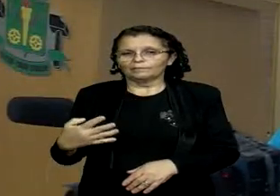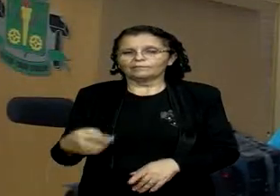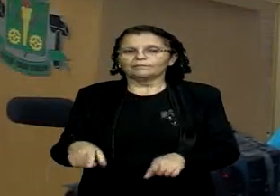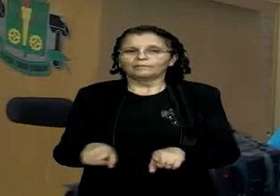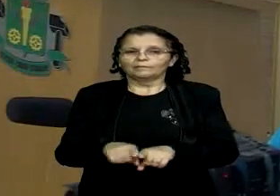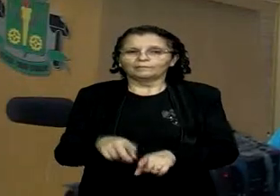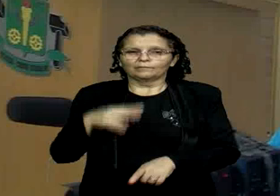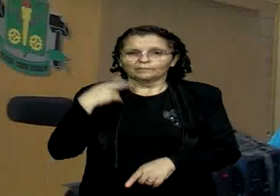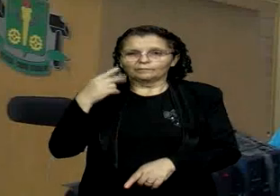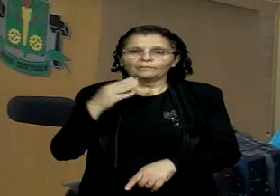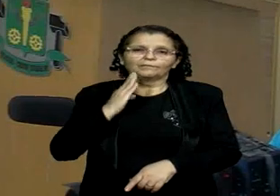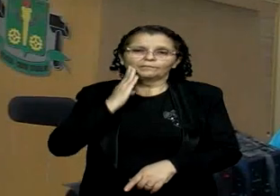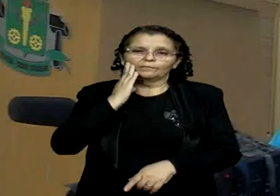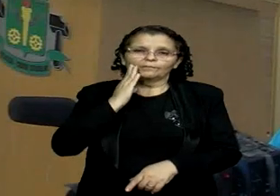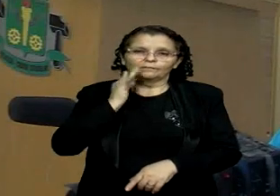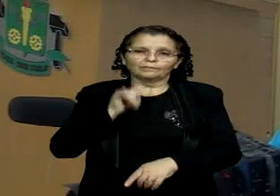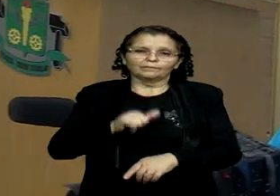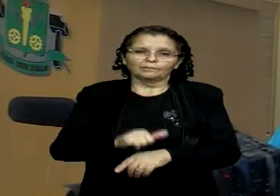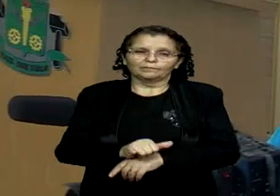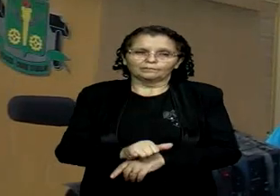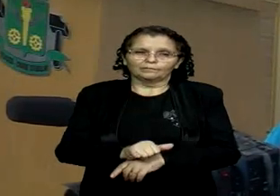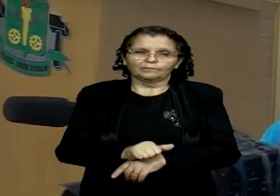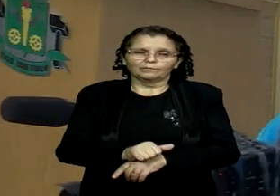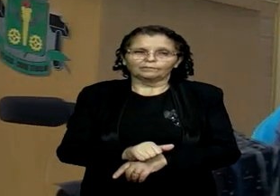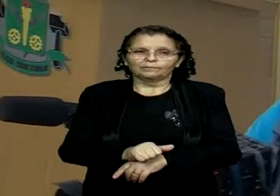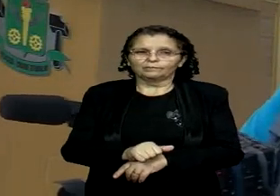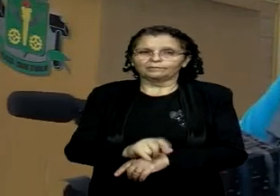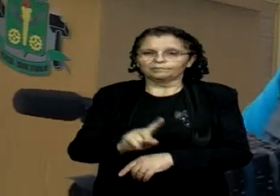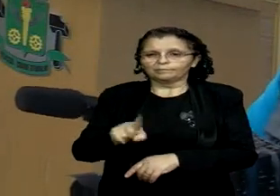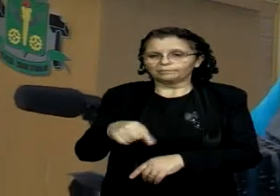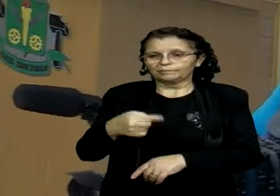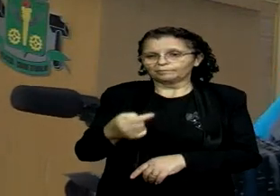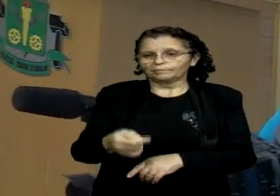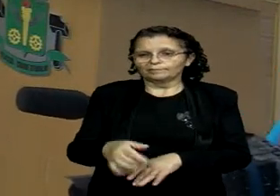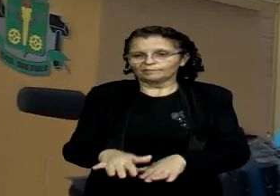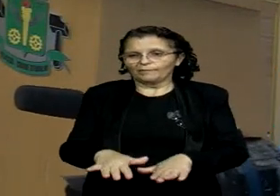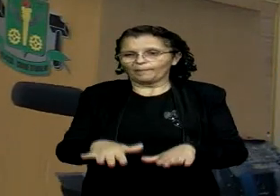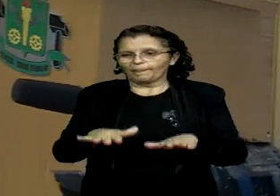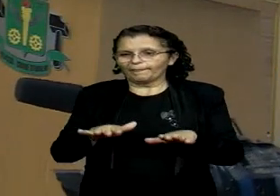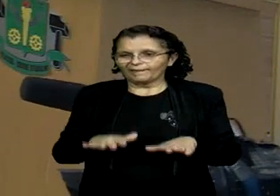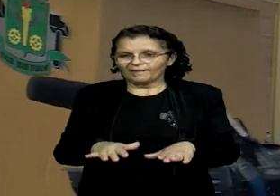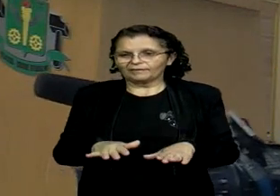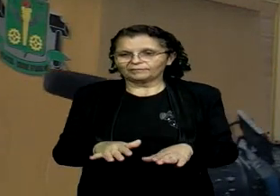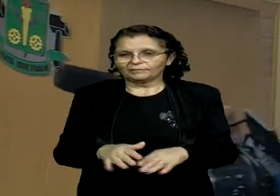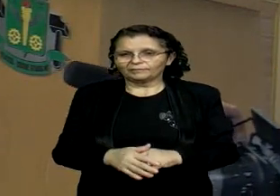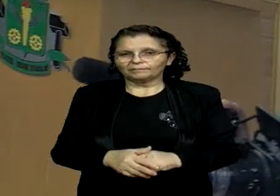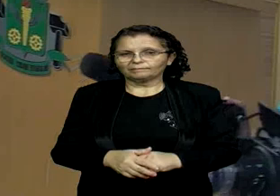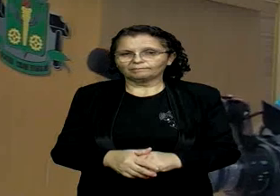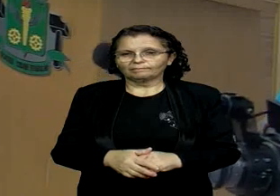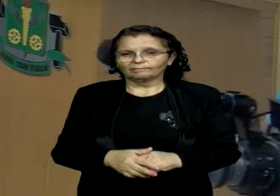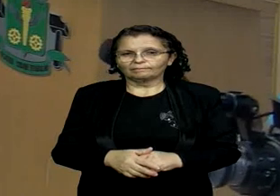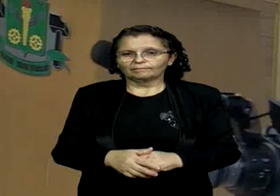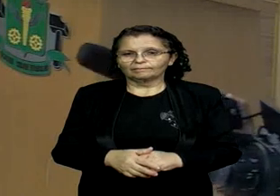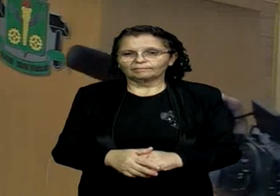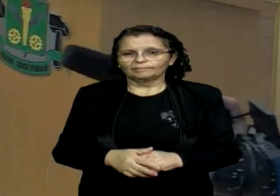também do vereador Paulo Júnior, vereador ausente. Na ausência do autor, será pautado na próxima sessão.